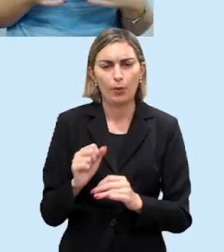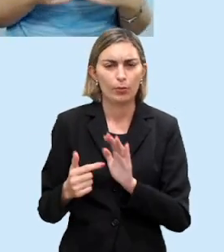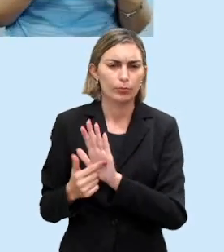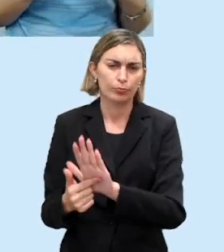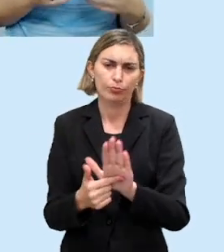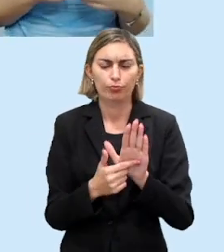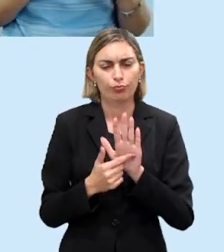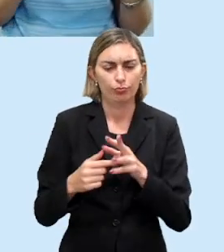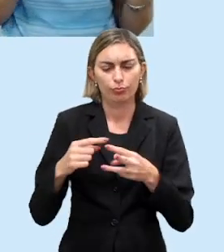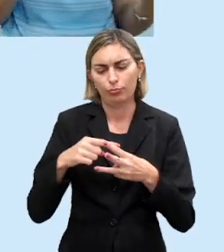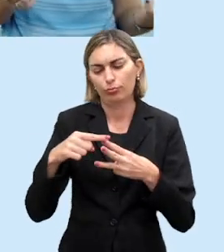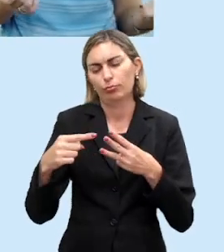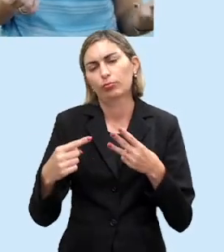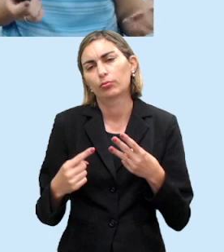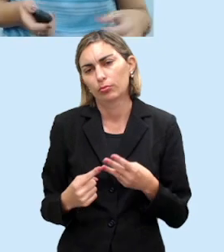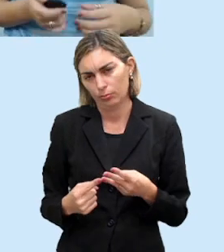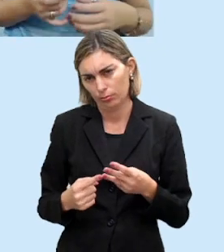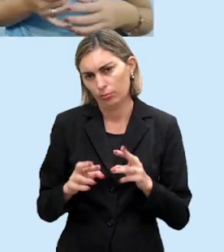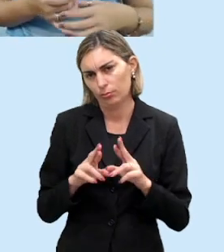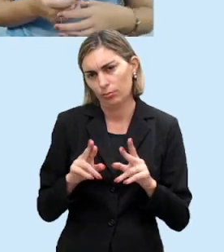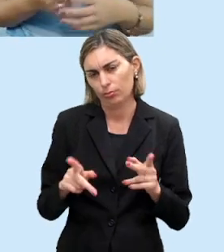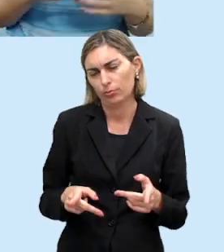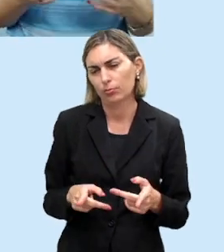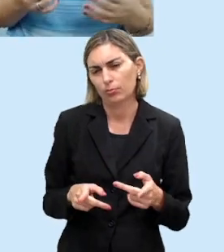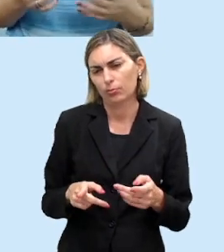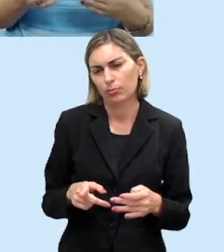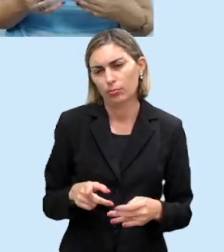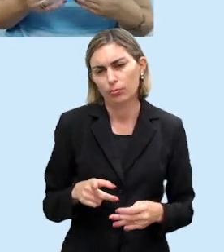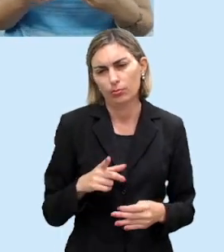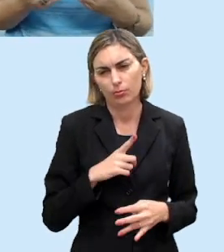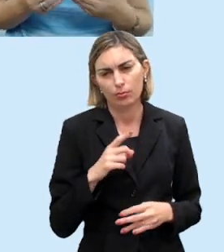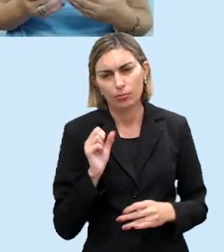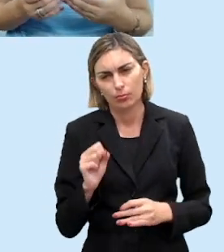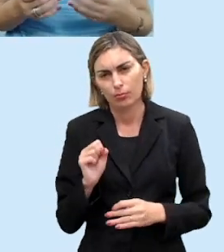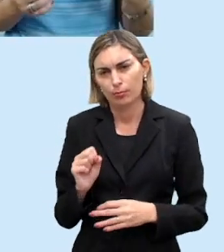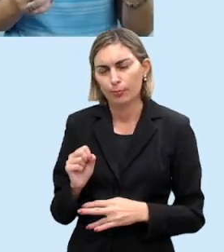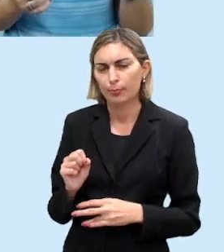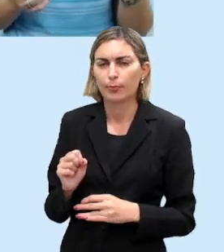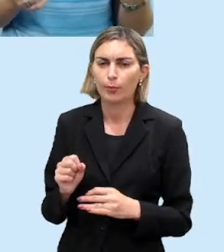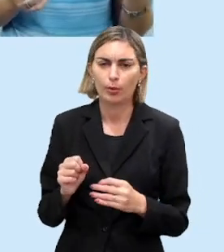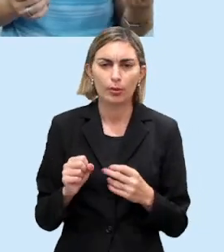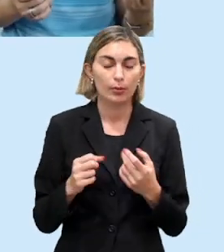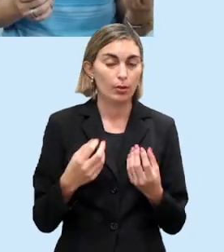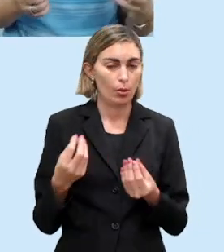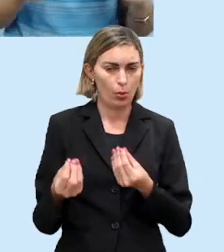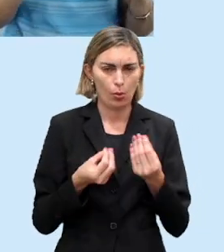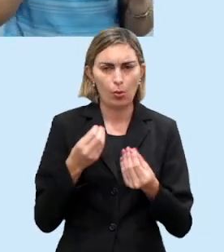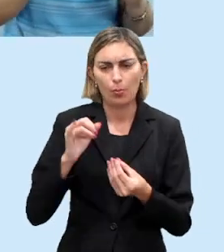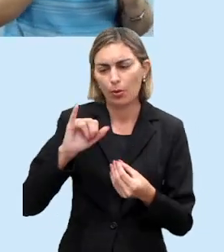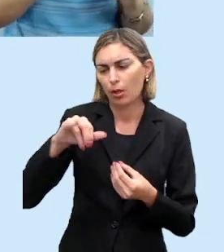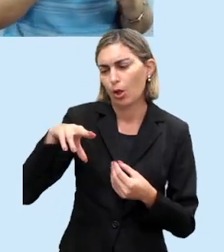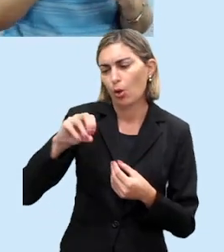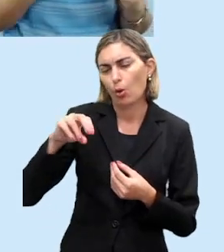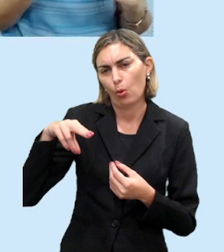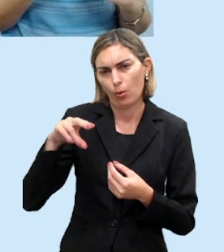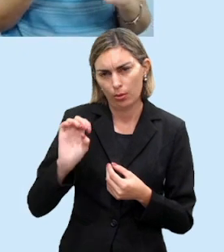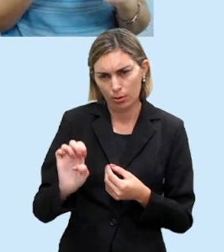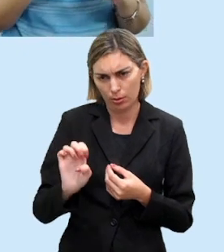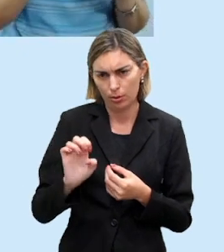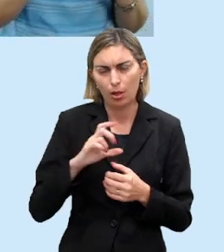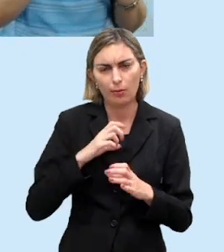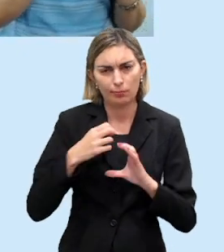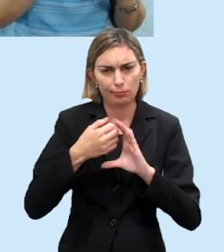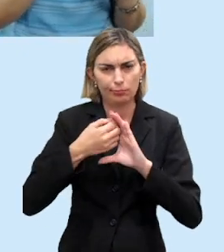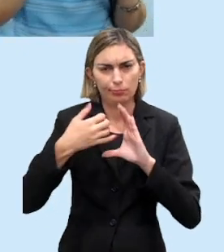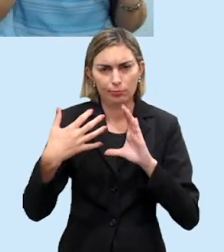de 3 formas distintas. Não é? Ele pode se manifestar como um ícone. O ícone ele tem a característica